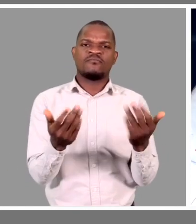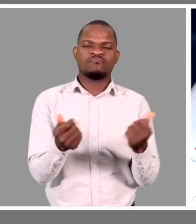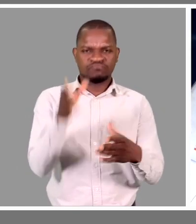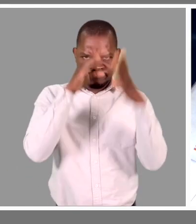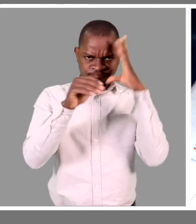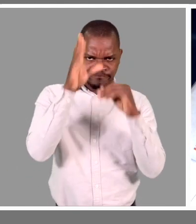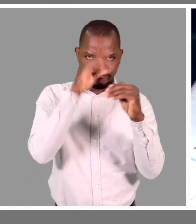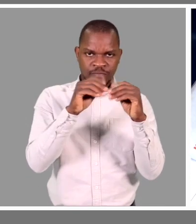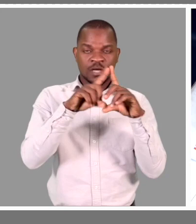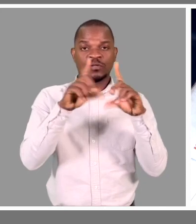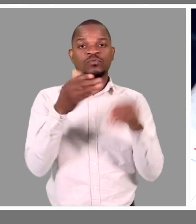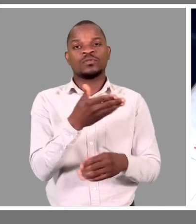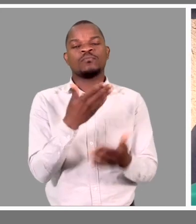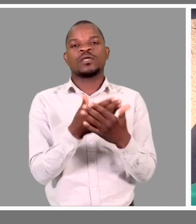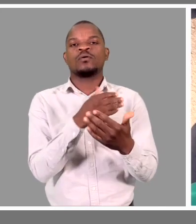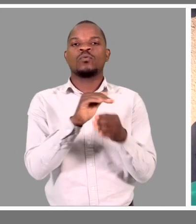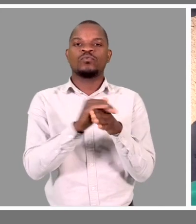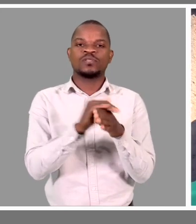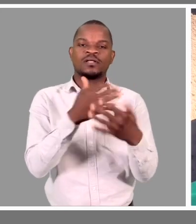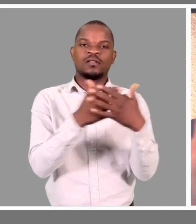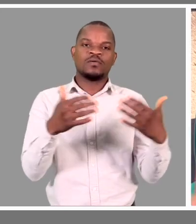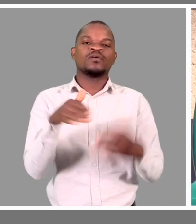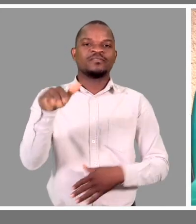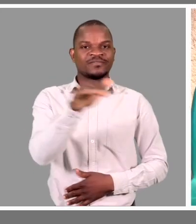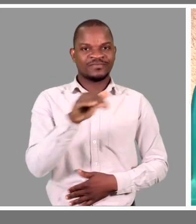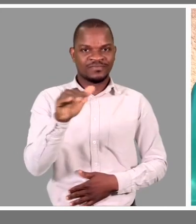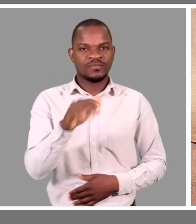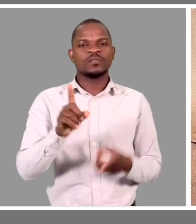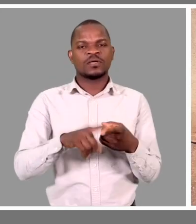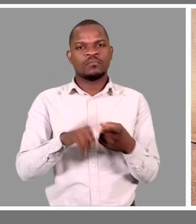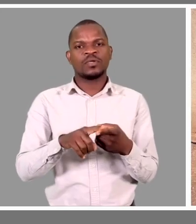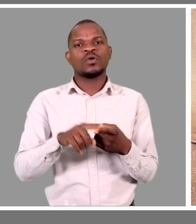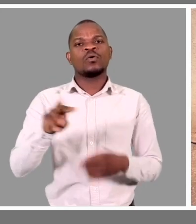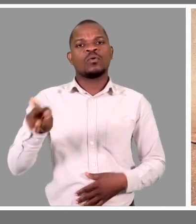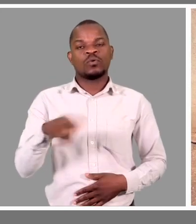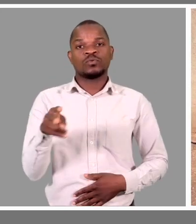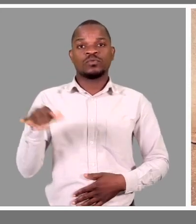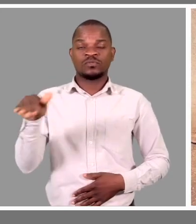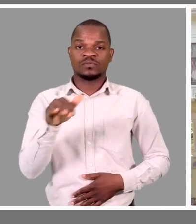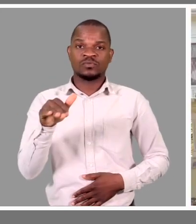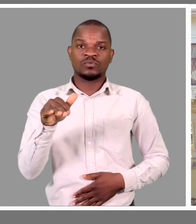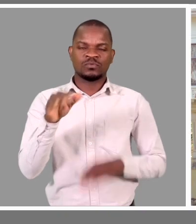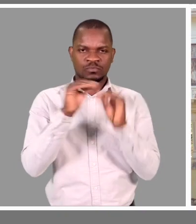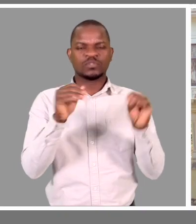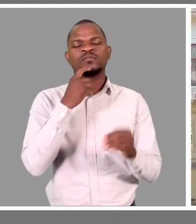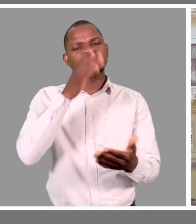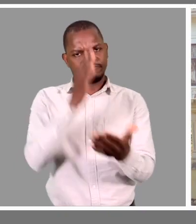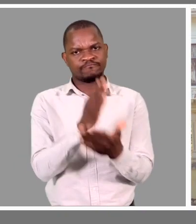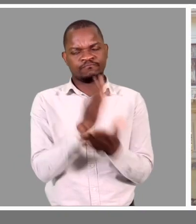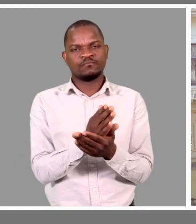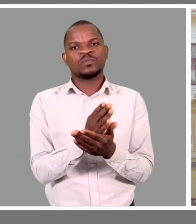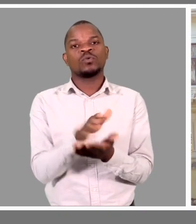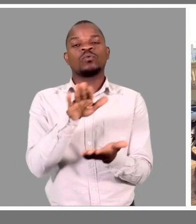Nelit considera ser mais fácil compreender os conteúdos com recurso à língua local, fato que é confirmado pelo